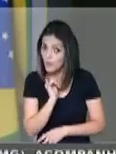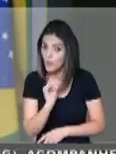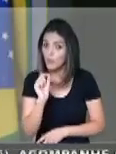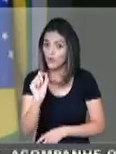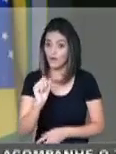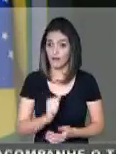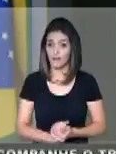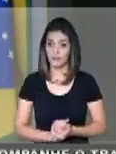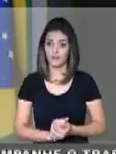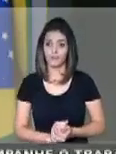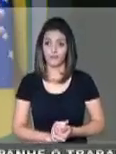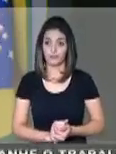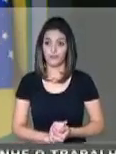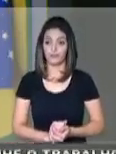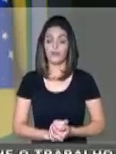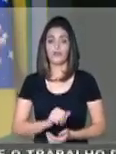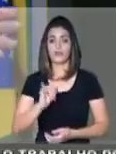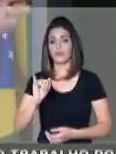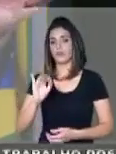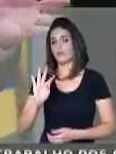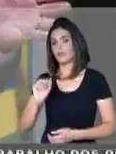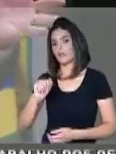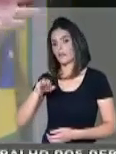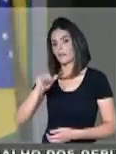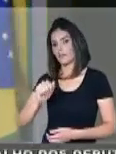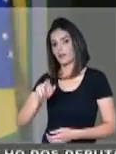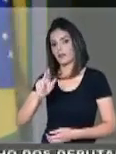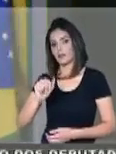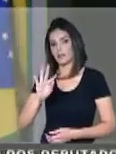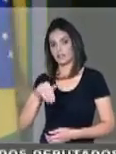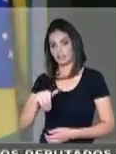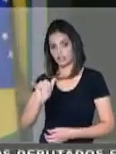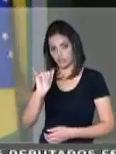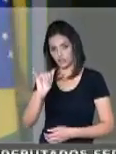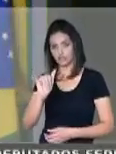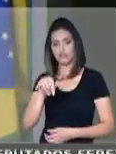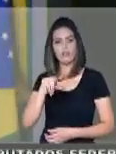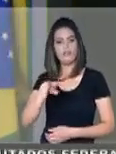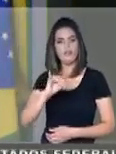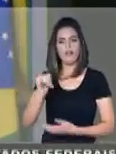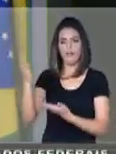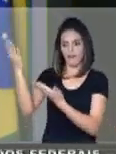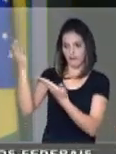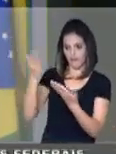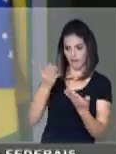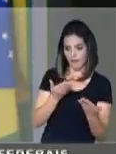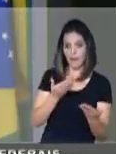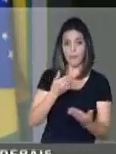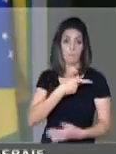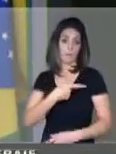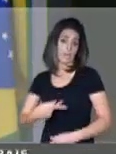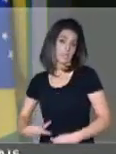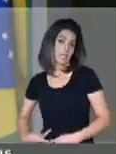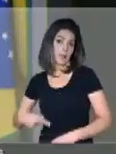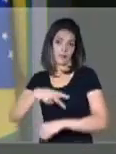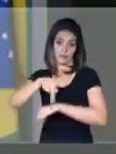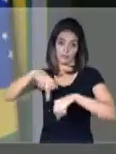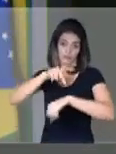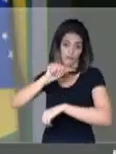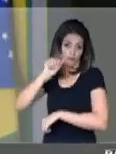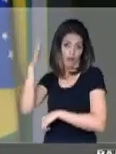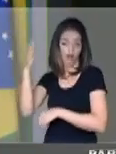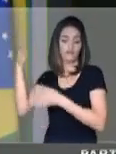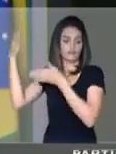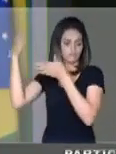o chanceler brasileiro, o Itamaraty, vai receber um chefe de Estado aqui no Brasil. O que